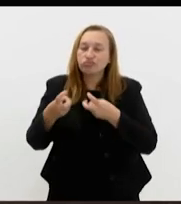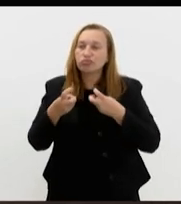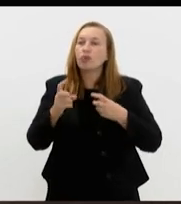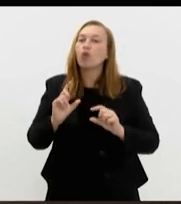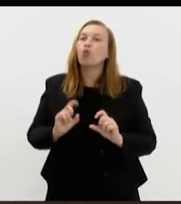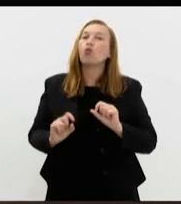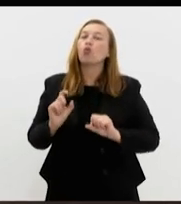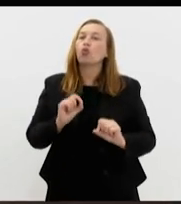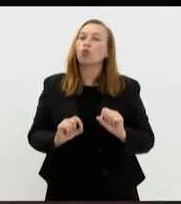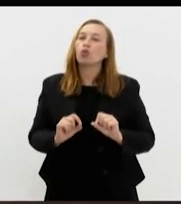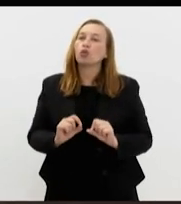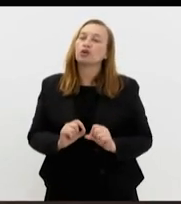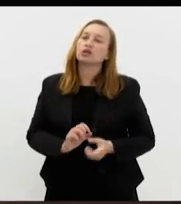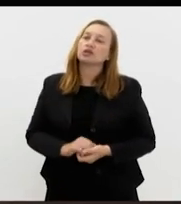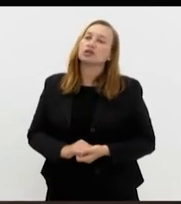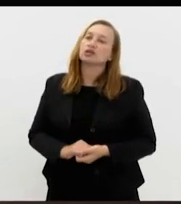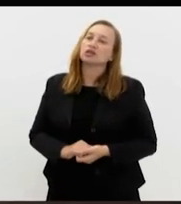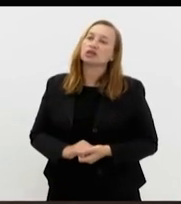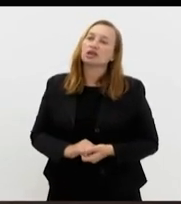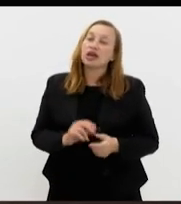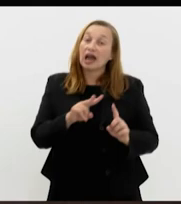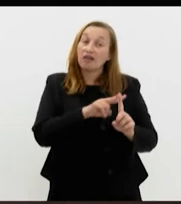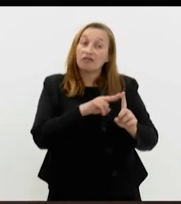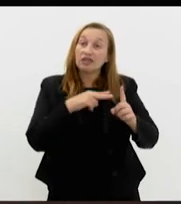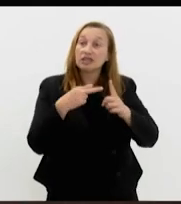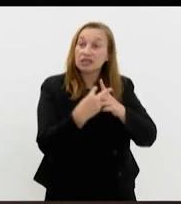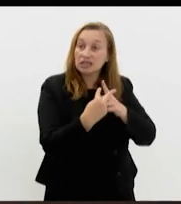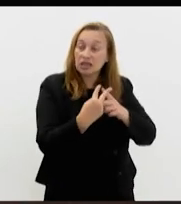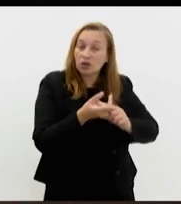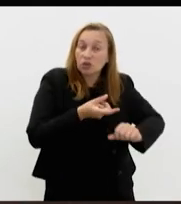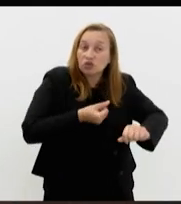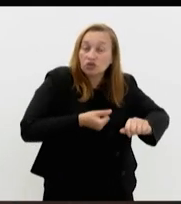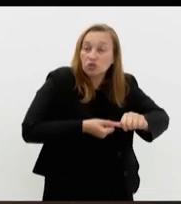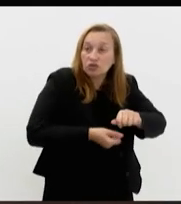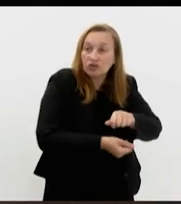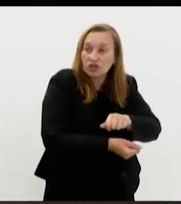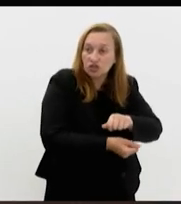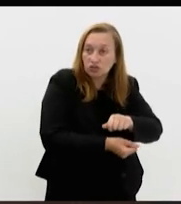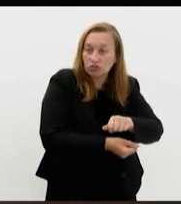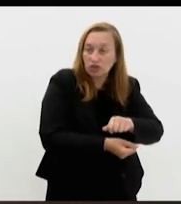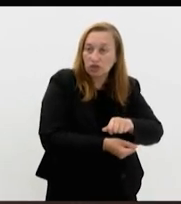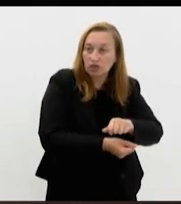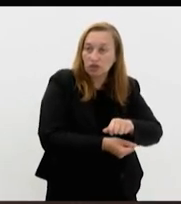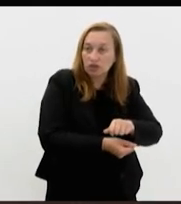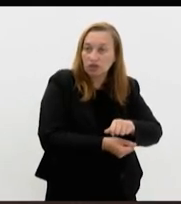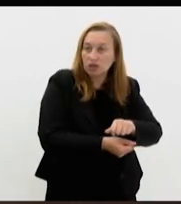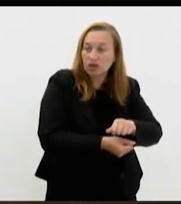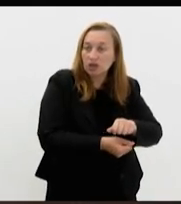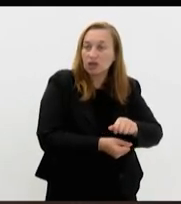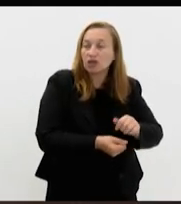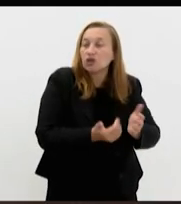ele deixava para trás esse olhar do investimento e ele passava a ser